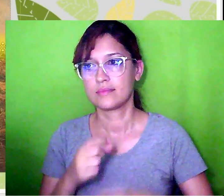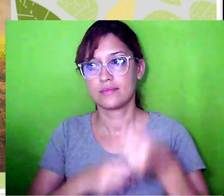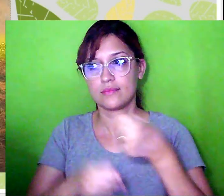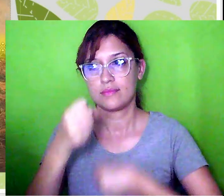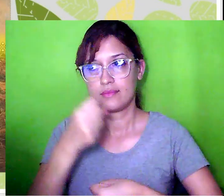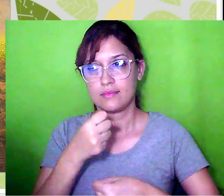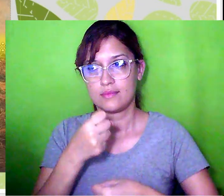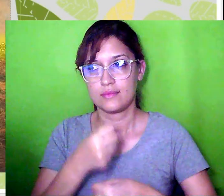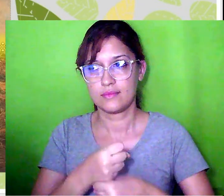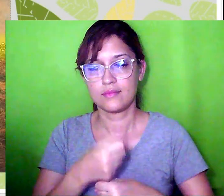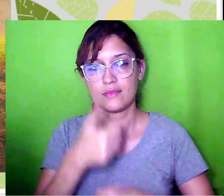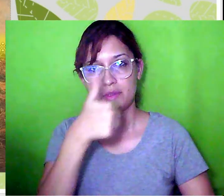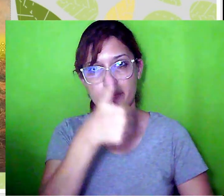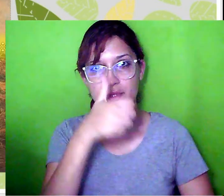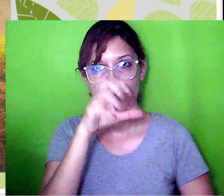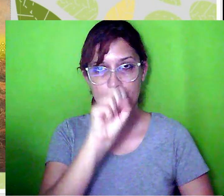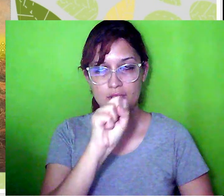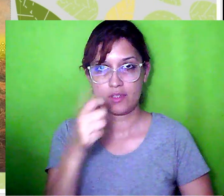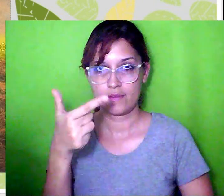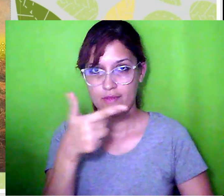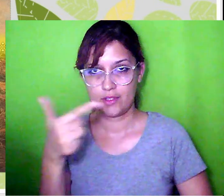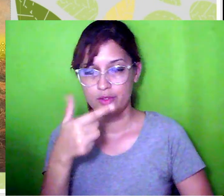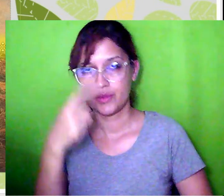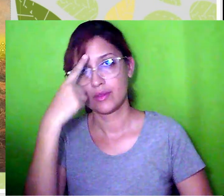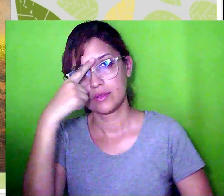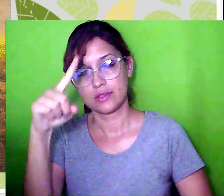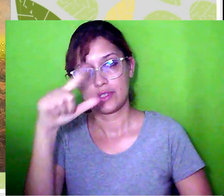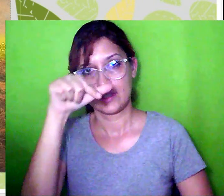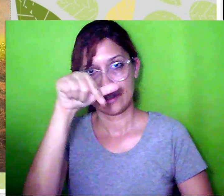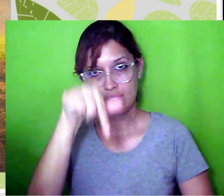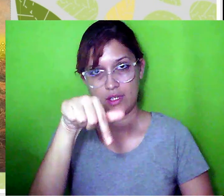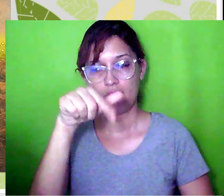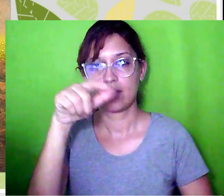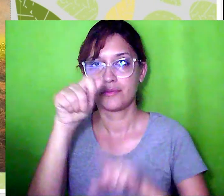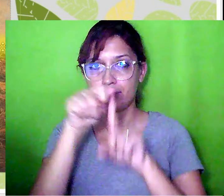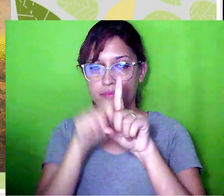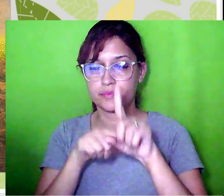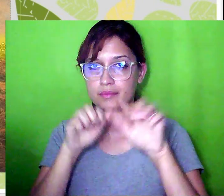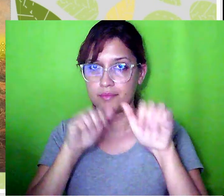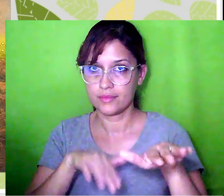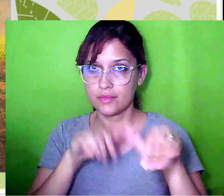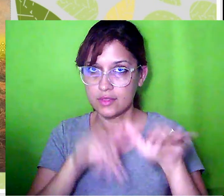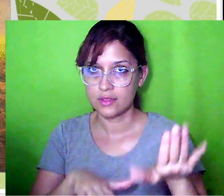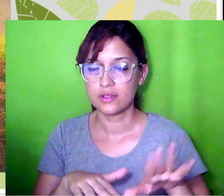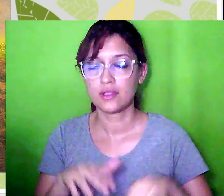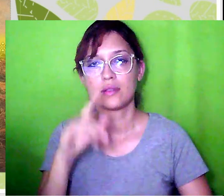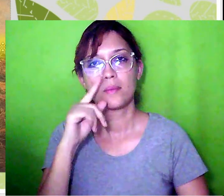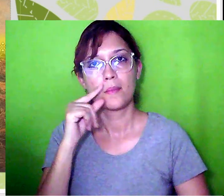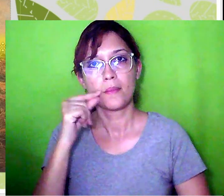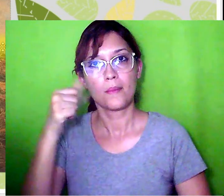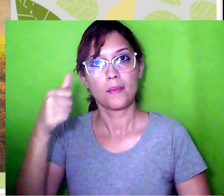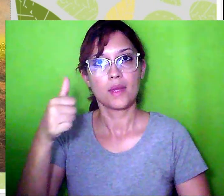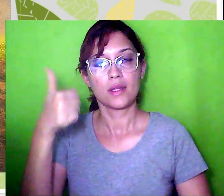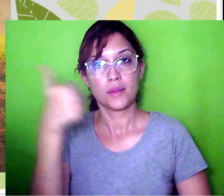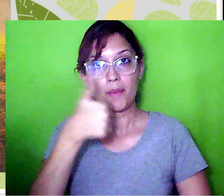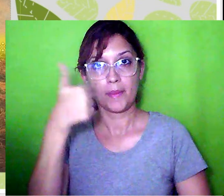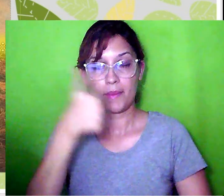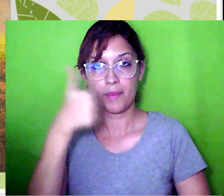retorno de Dom Pedro urgentemente. Mas aí, em 7 de setembro de